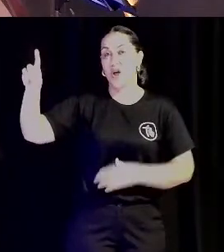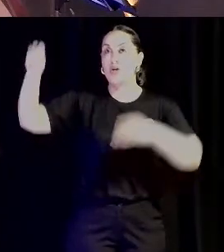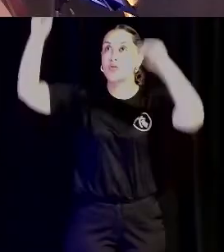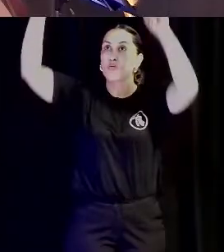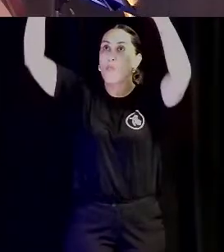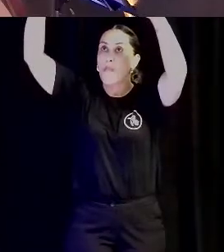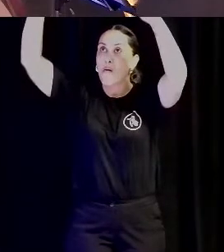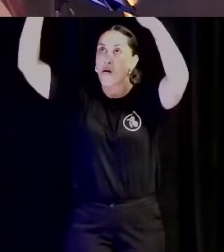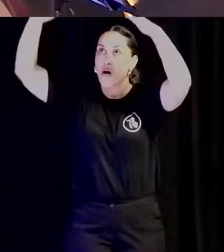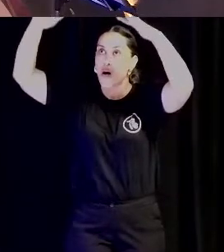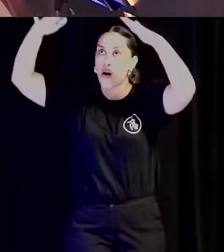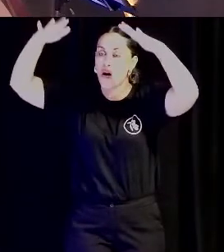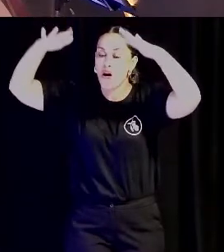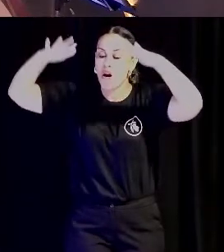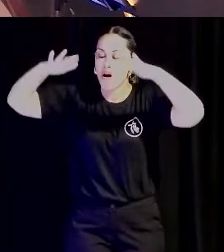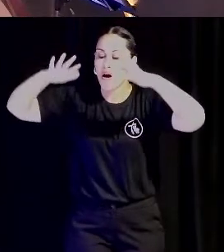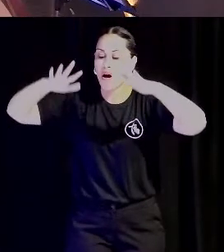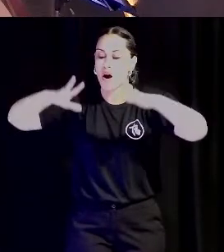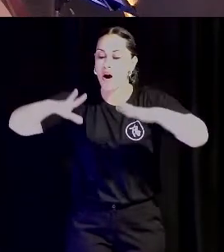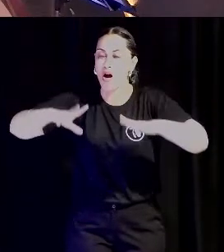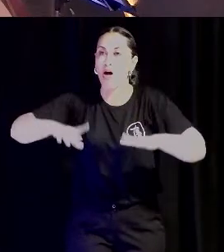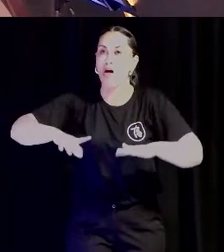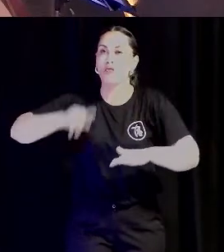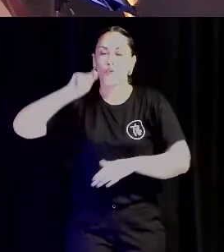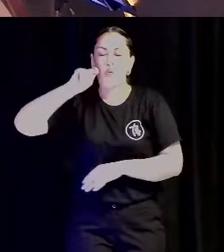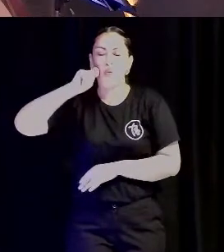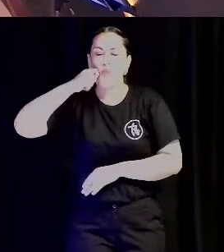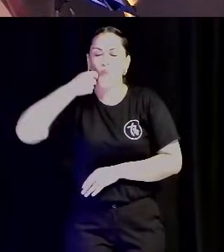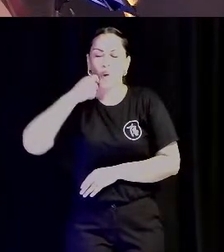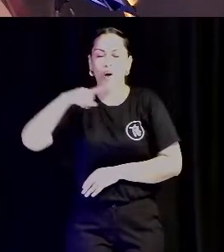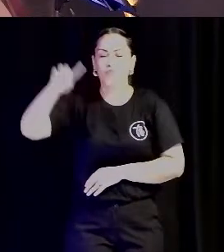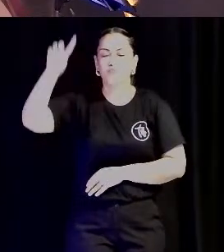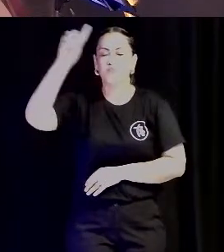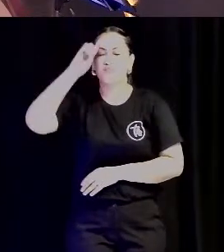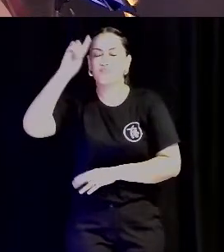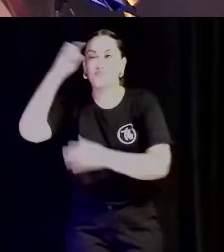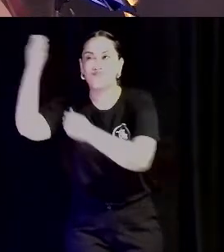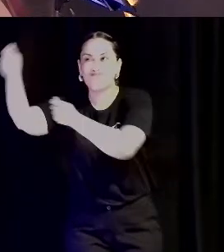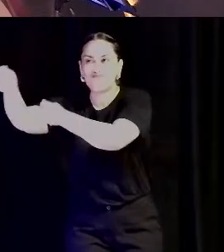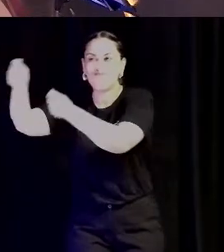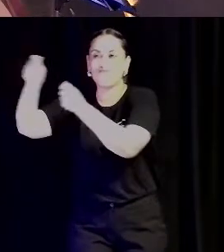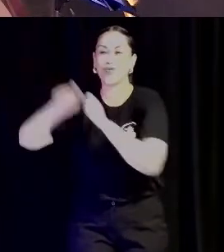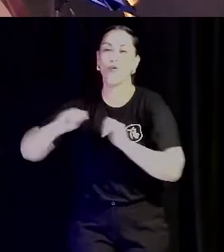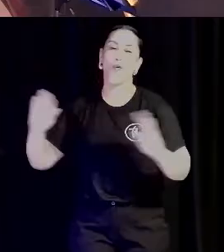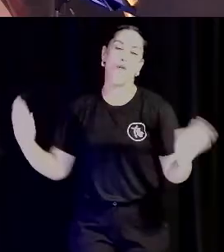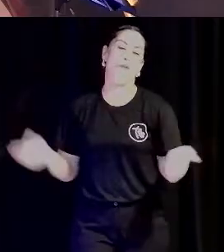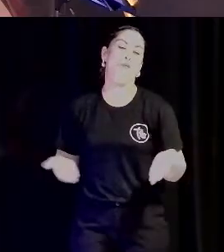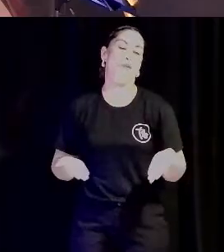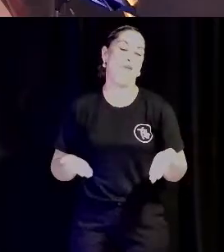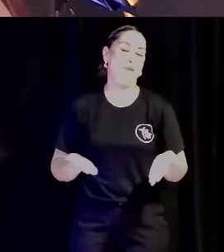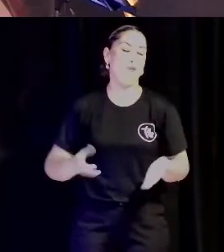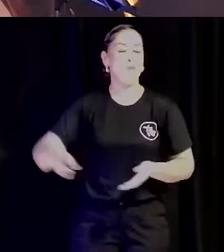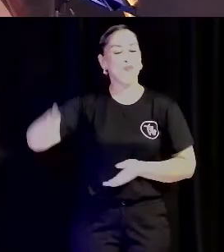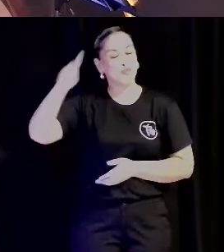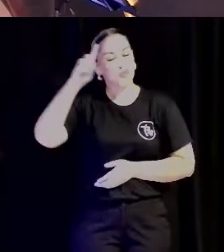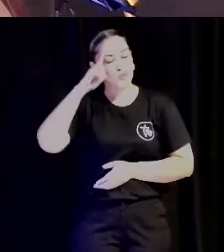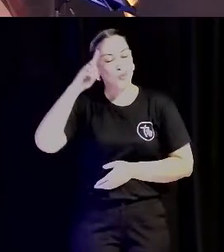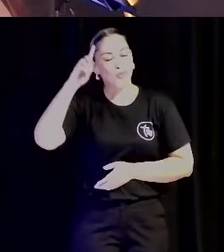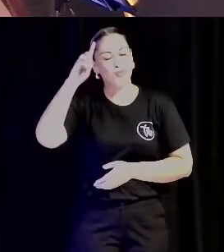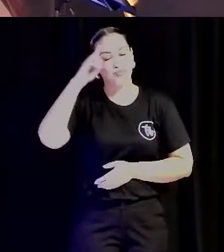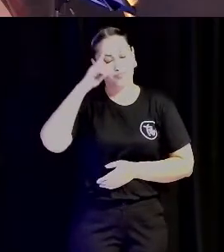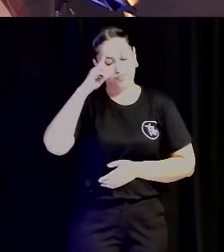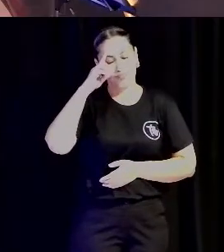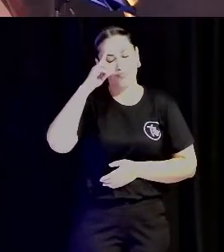maná, o pão nosso de cada dia nos dá hoje, todos os dias.